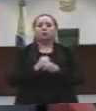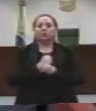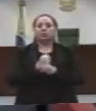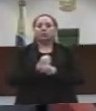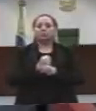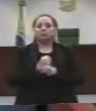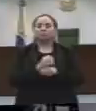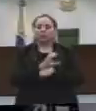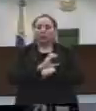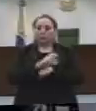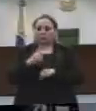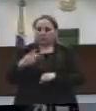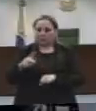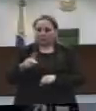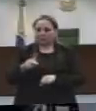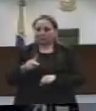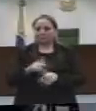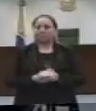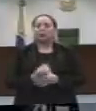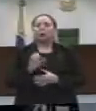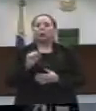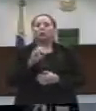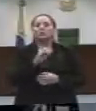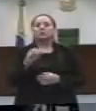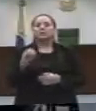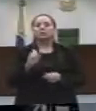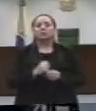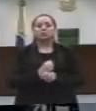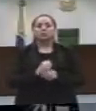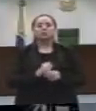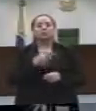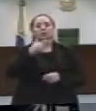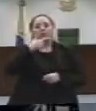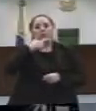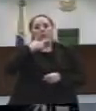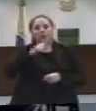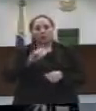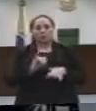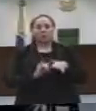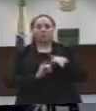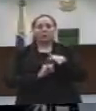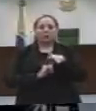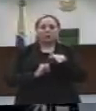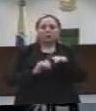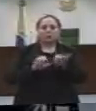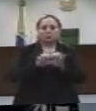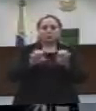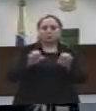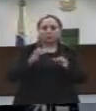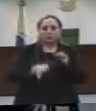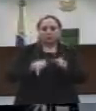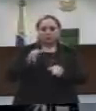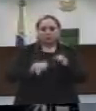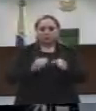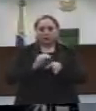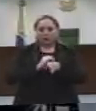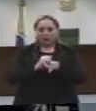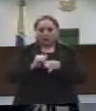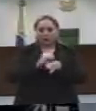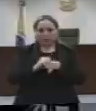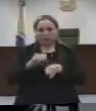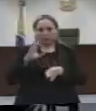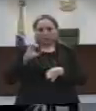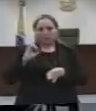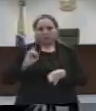Carta 800 anos e se ganha uma instituição de estruturação jurídica para orientar os direitos e